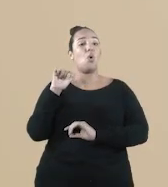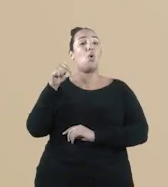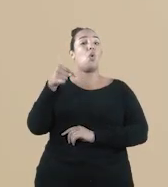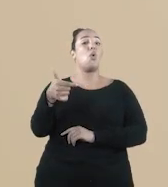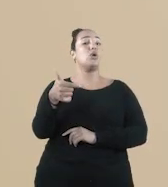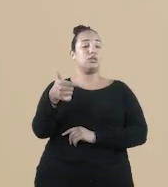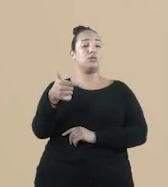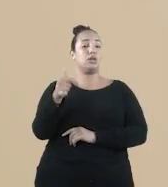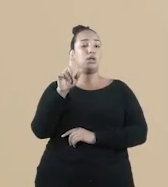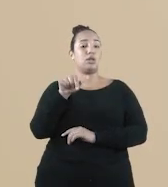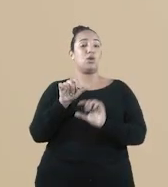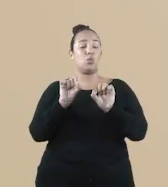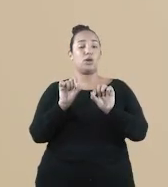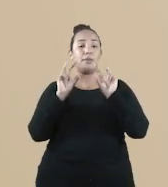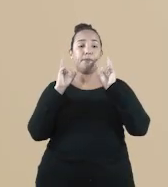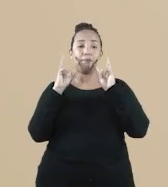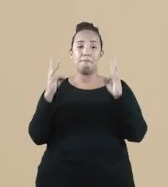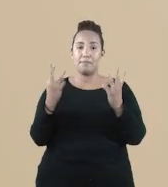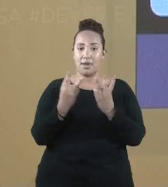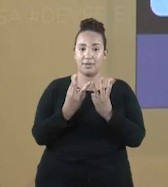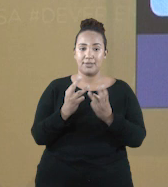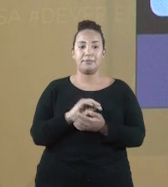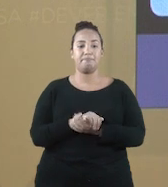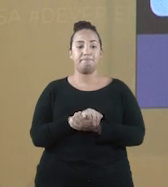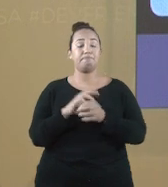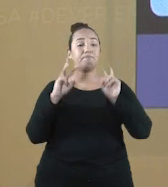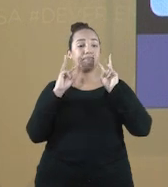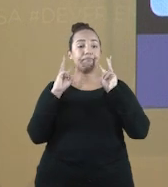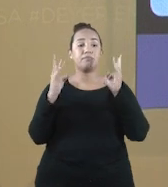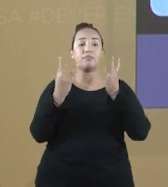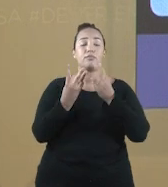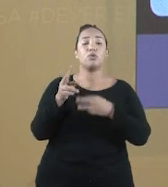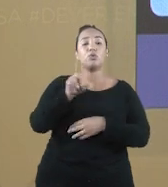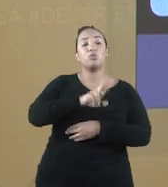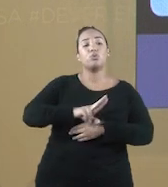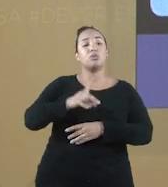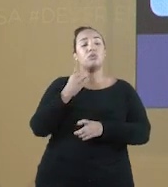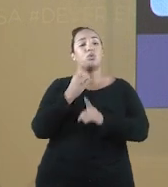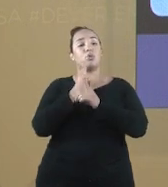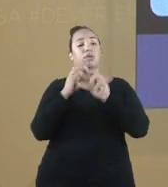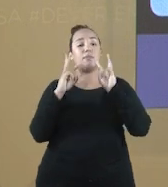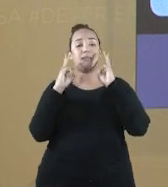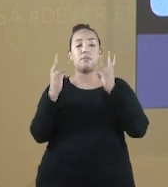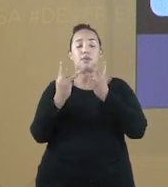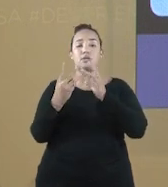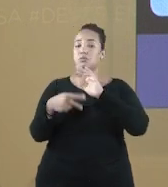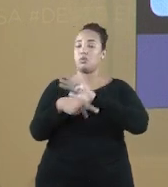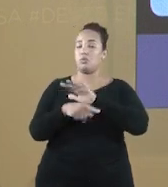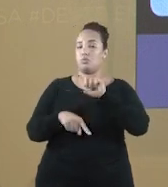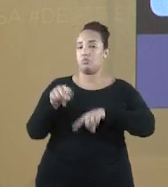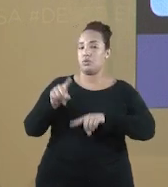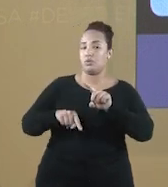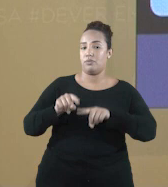outra grandeza, que é a medida de massa. A medida de massa ela é utilizada para encontrar a massa de